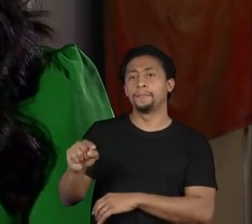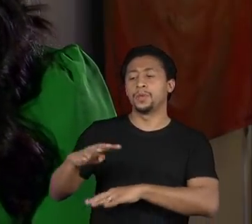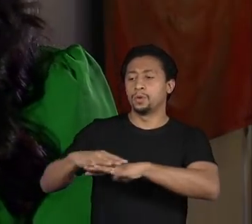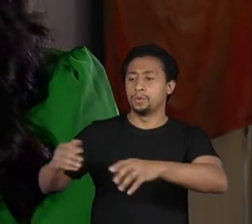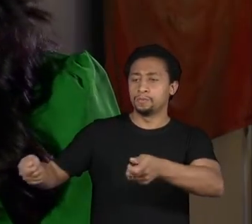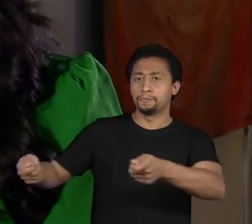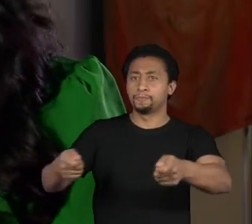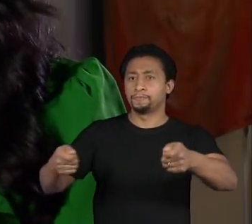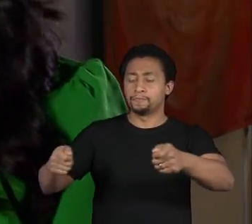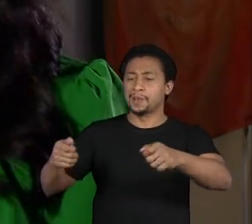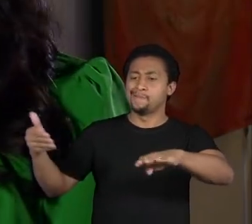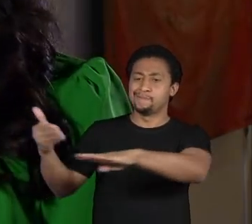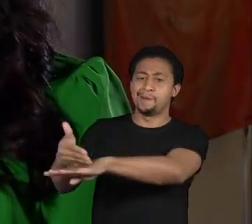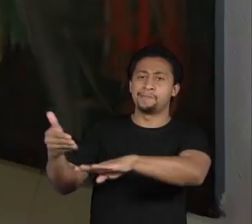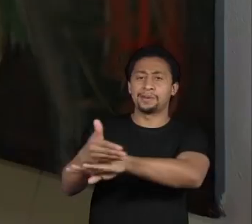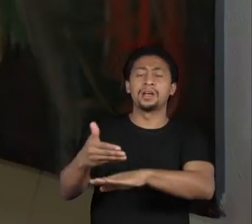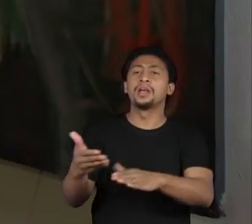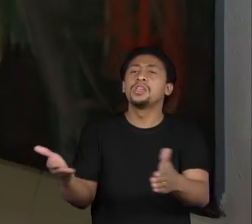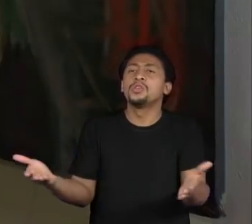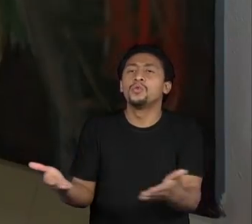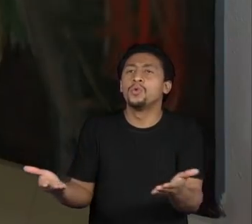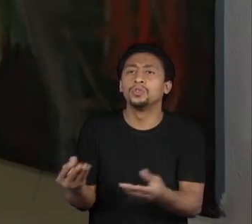território. Qual é a situação hoje?